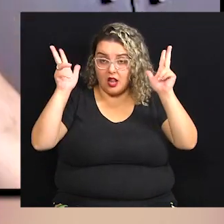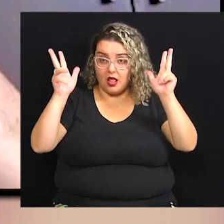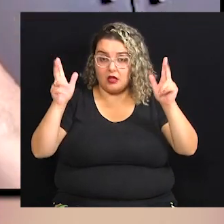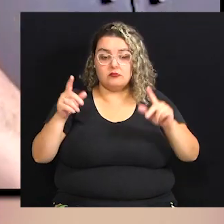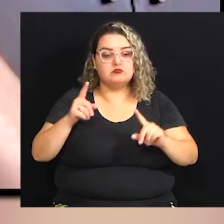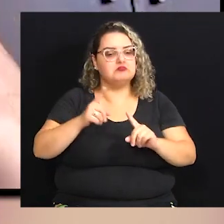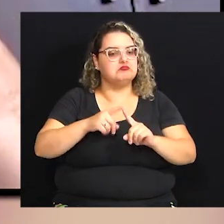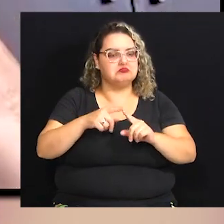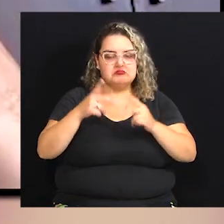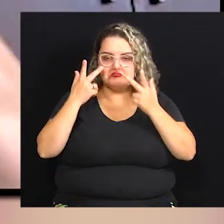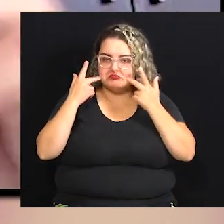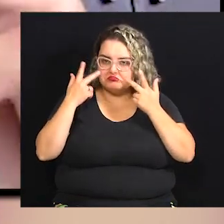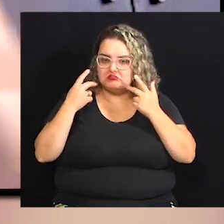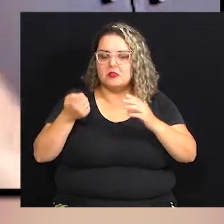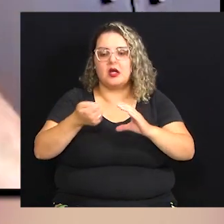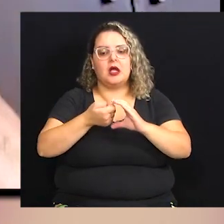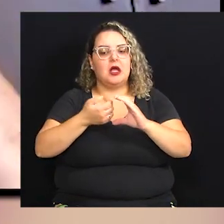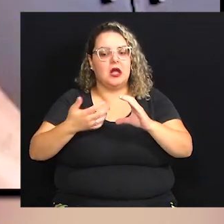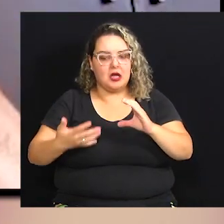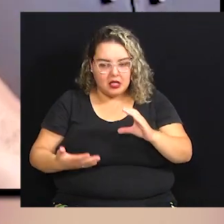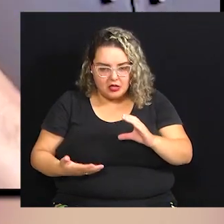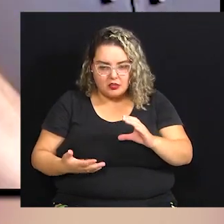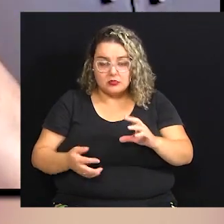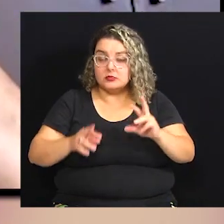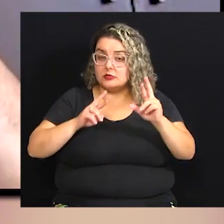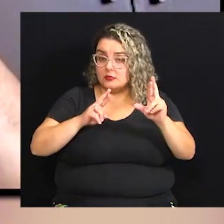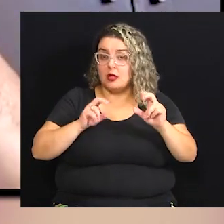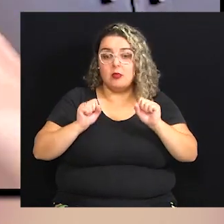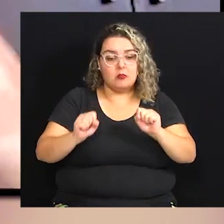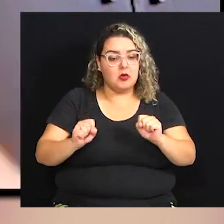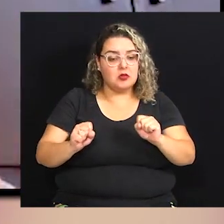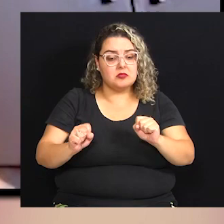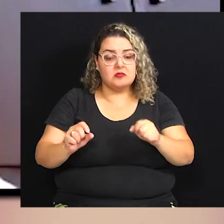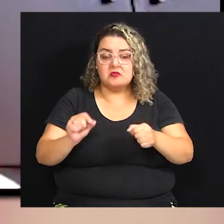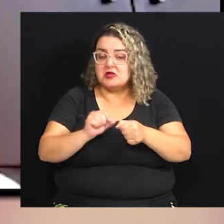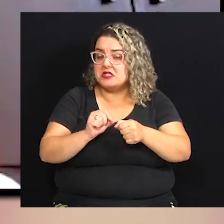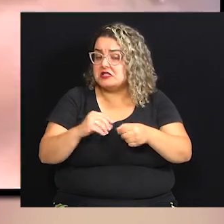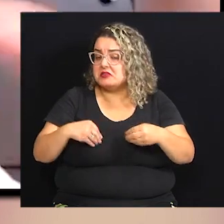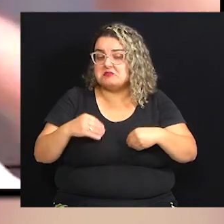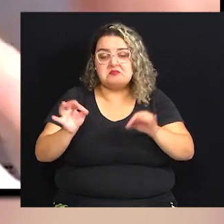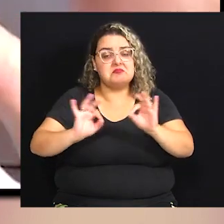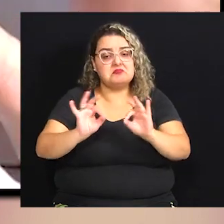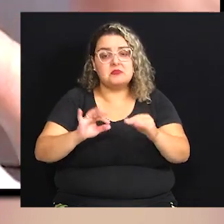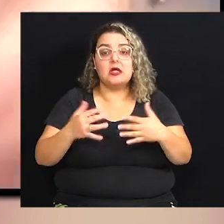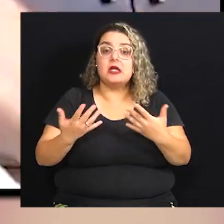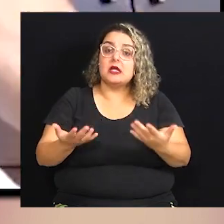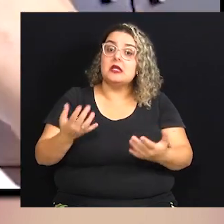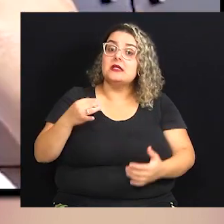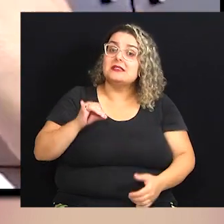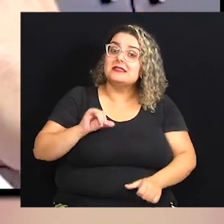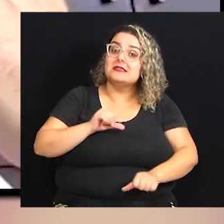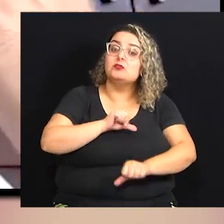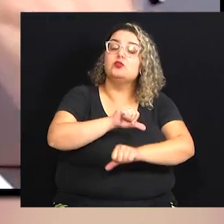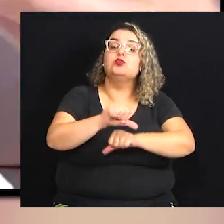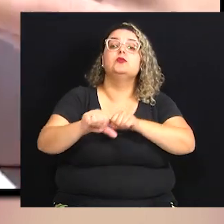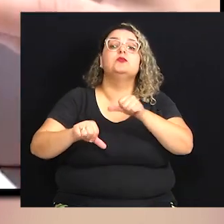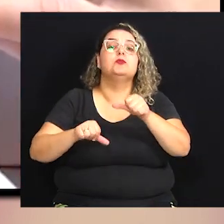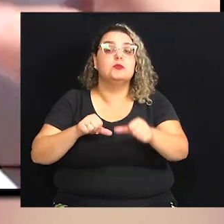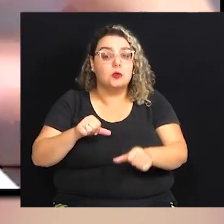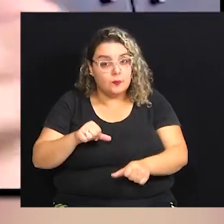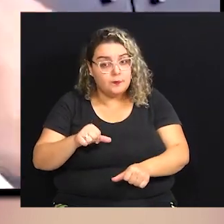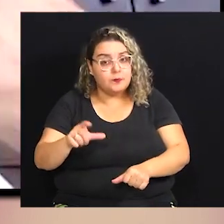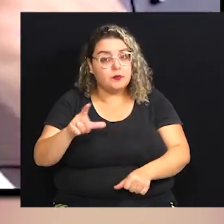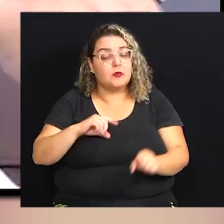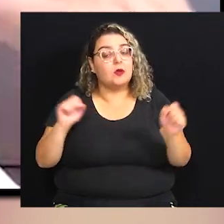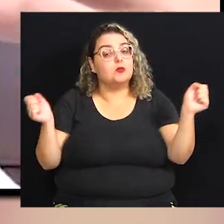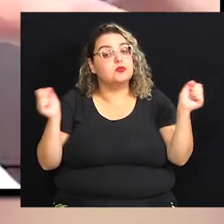dor de cabeça típica, ela tem as características esperadas, eu posso não fazer exame nenhum. Agora, se isso mudou,